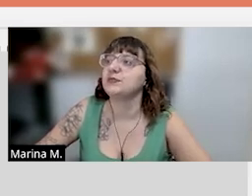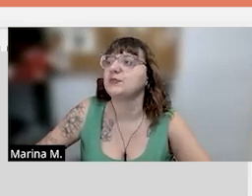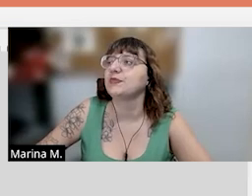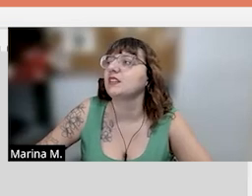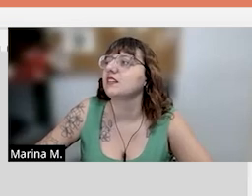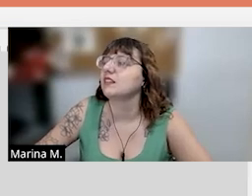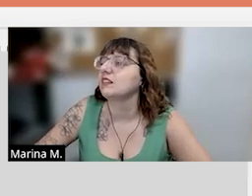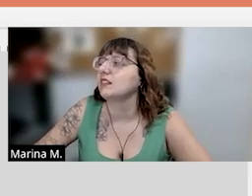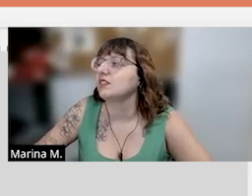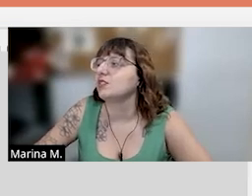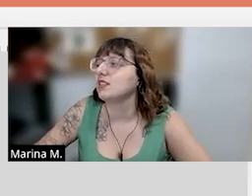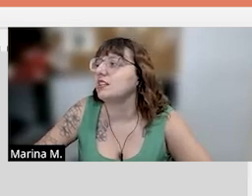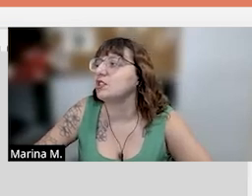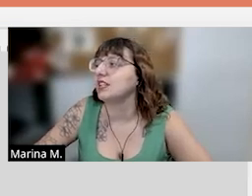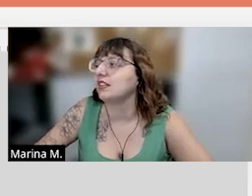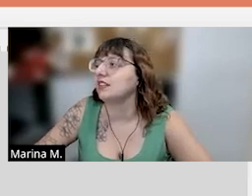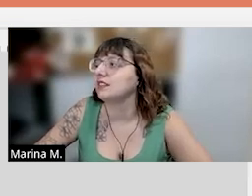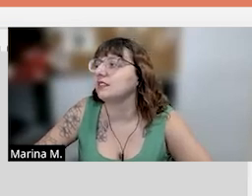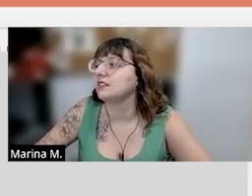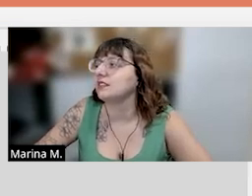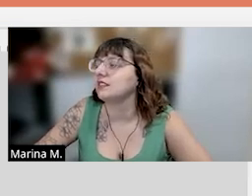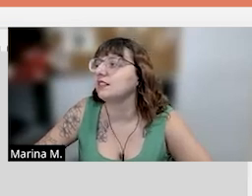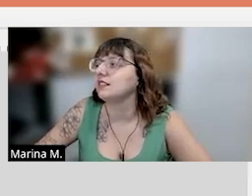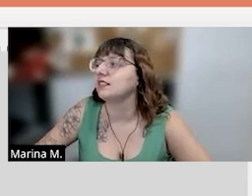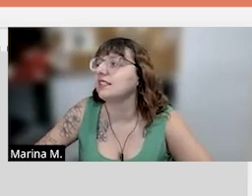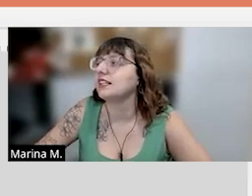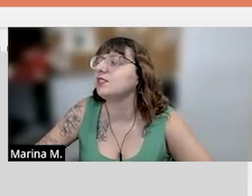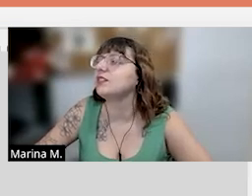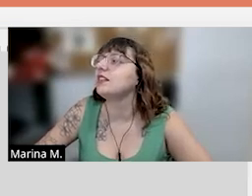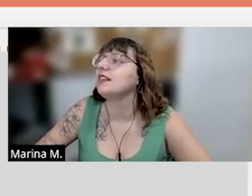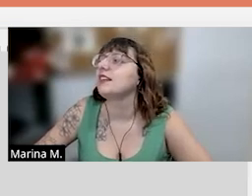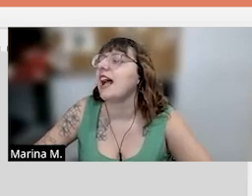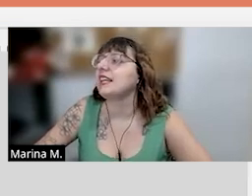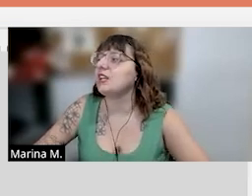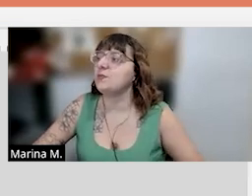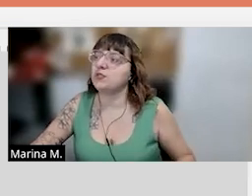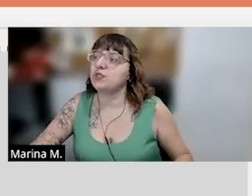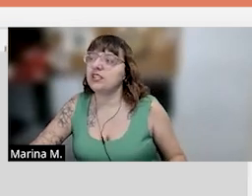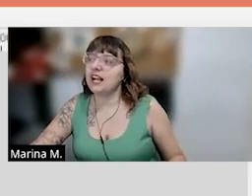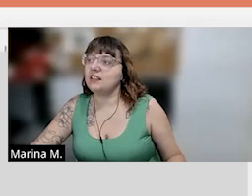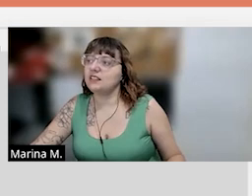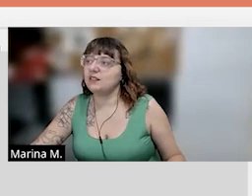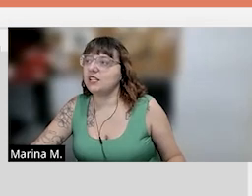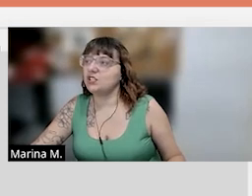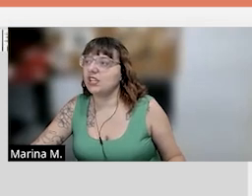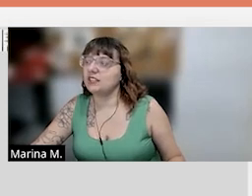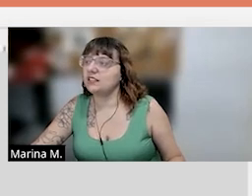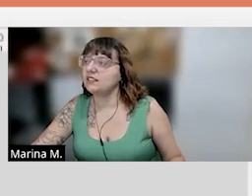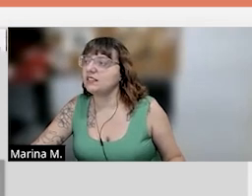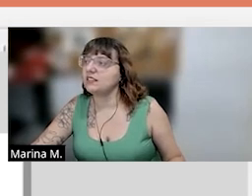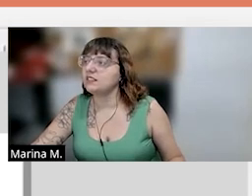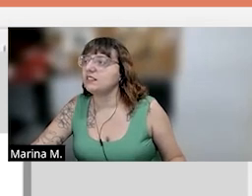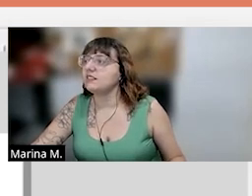legenda. E adicionar legenda aqui, certo? Aqui eu posso editar a minha